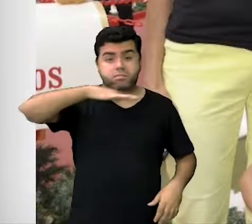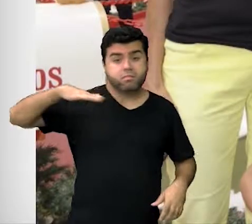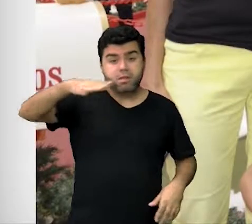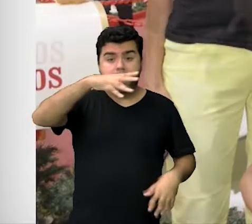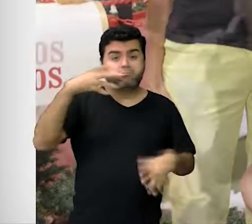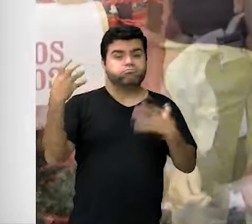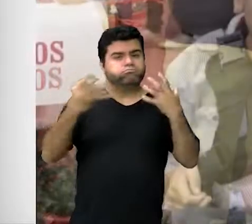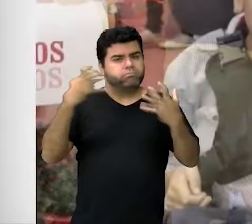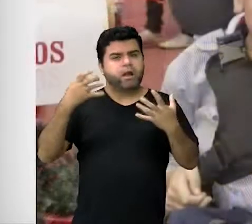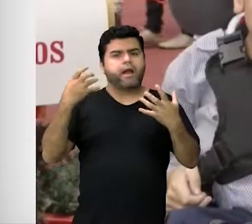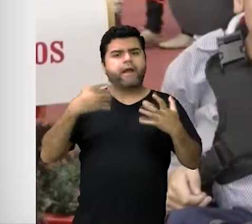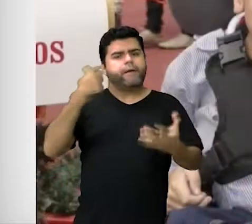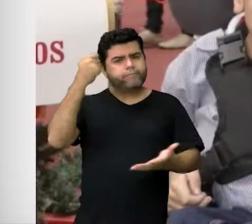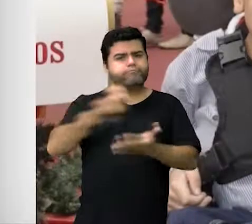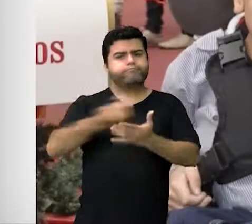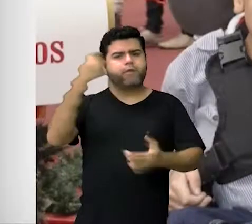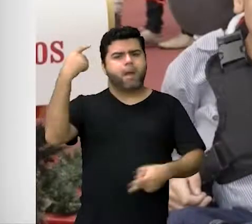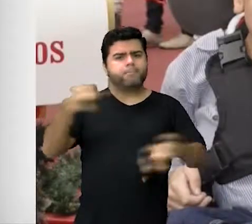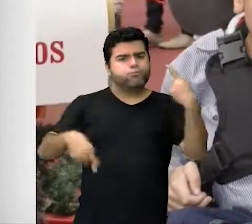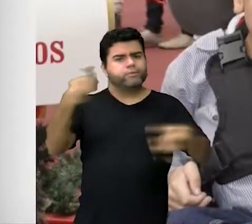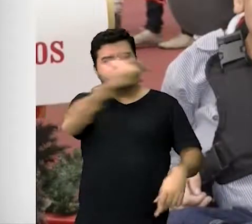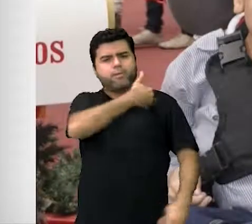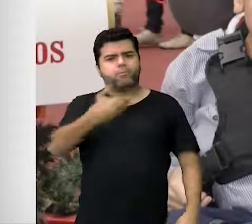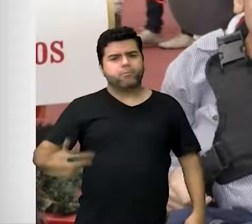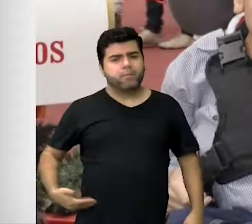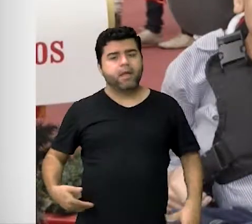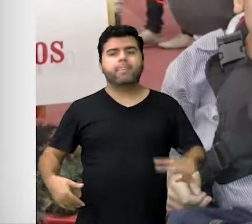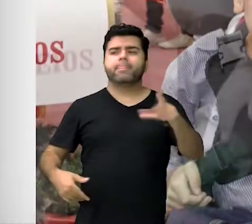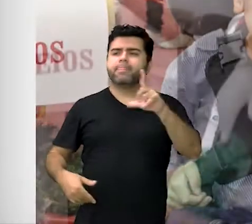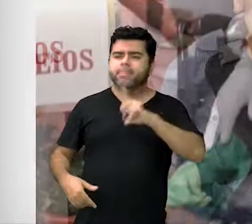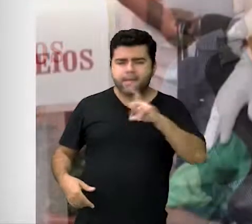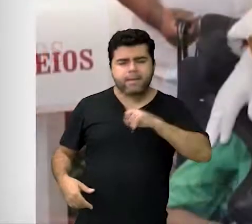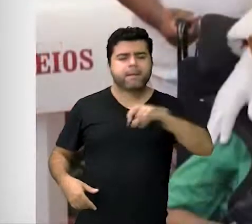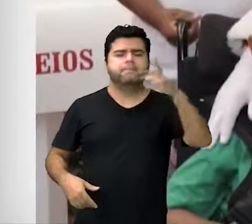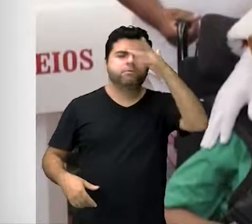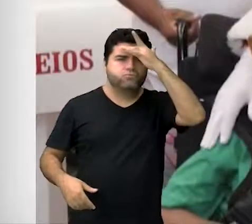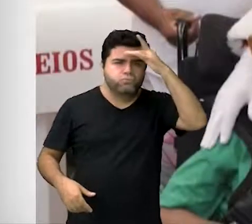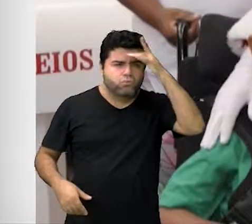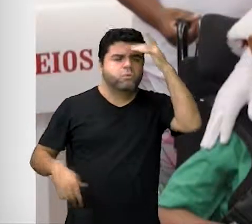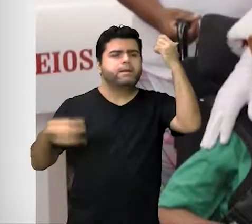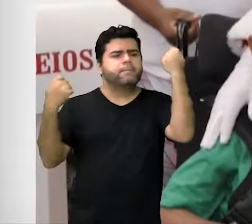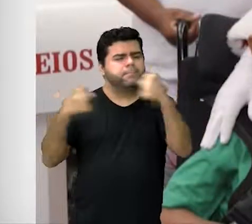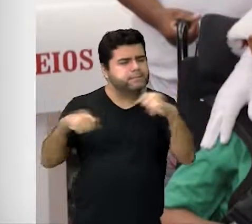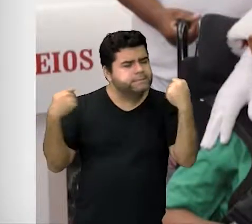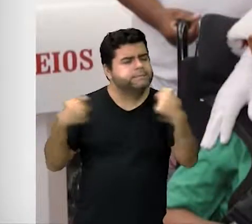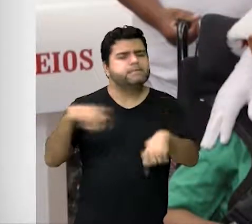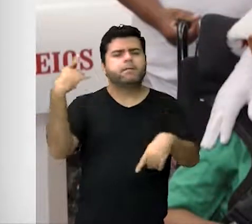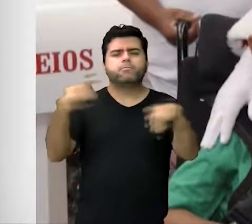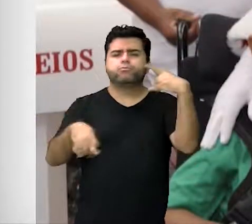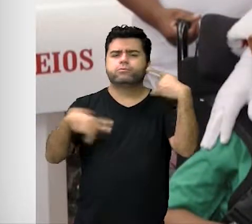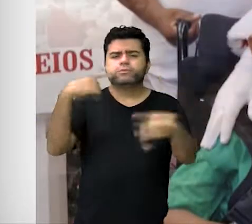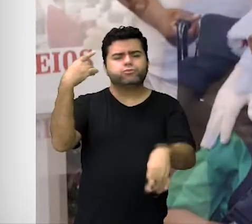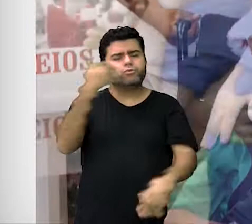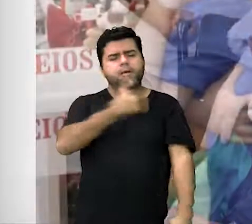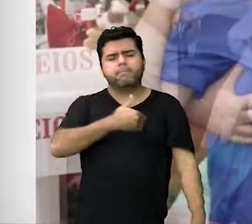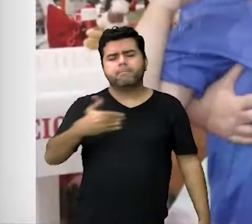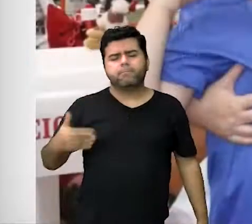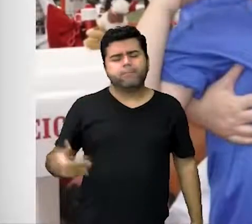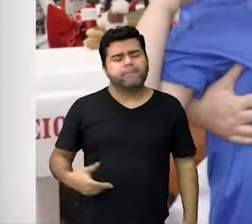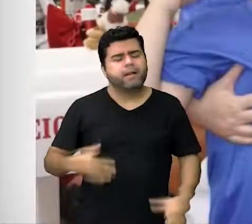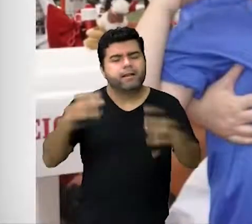política pública. Existem pessoas que necessitam da política pública adequada, né?